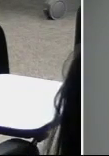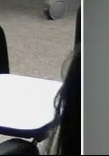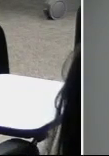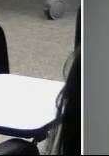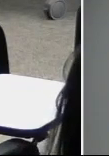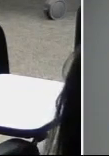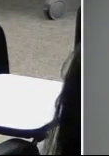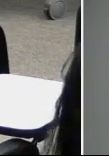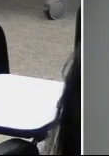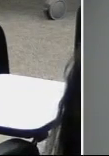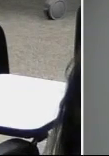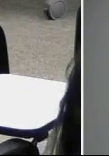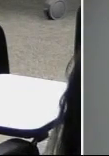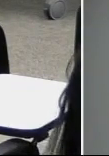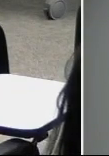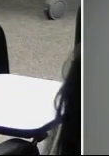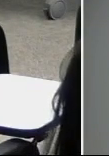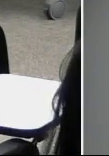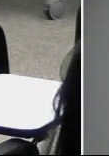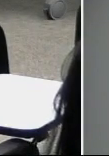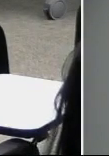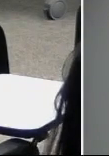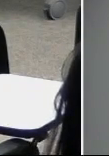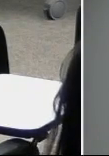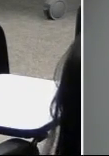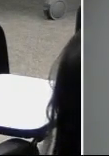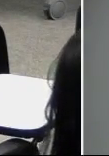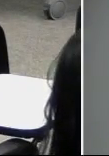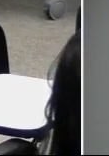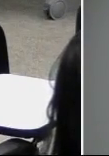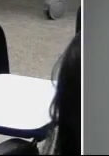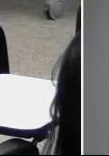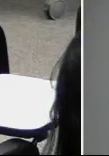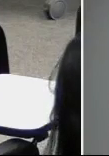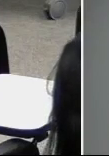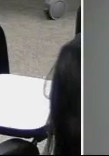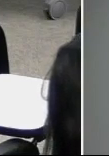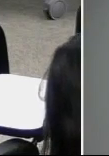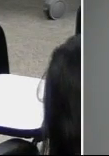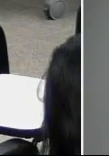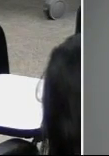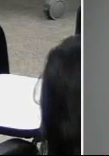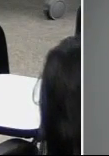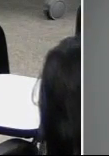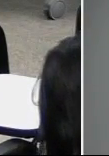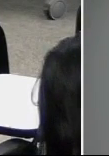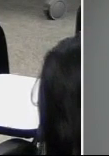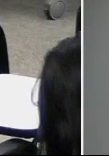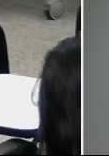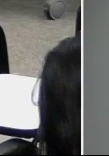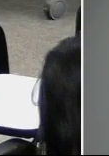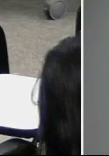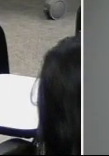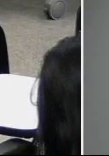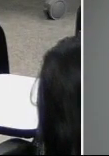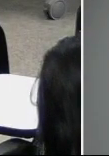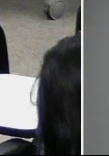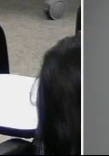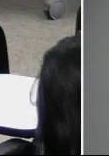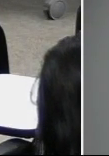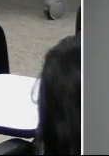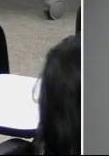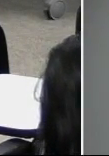satélite que foi colocado no ar para levar a inclusão digital não está operando nesse sentido. Então, do ponto de vista desse pilar que era fundamental, acesso